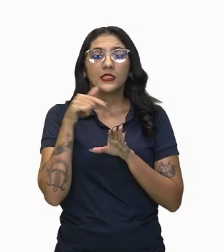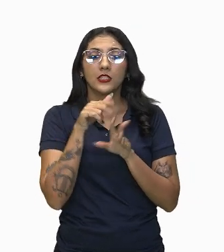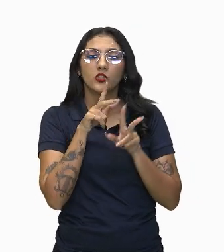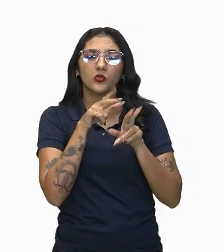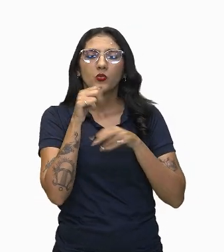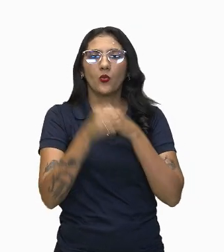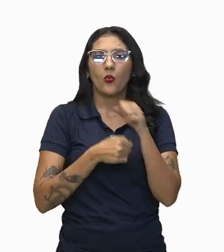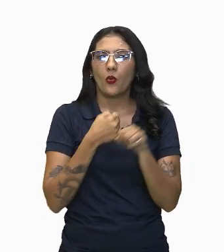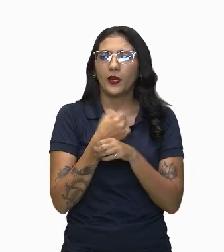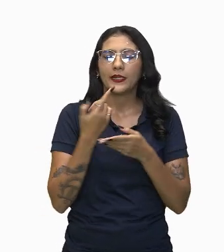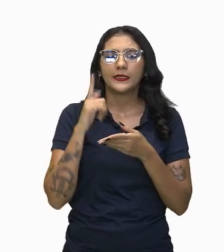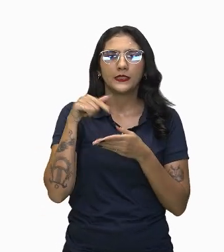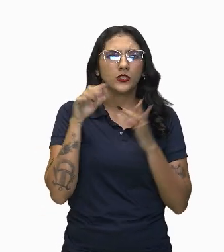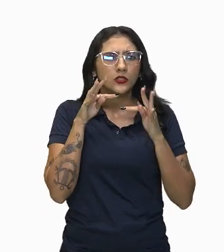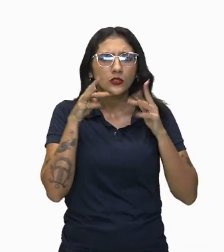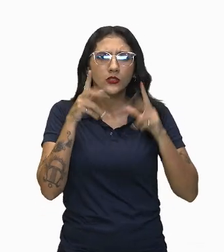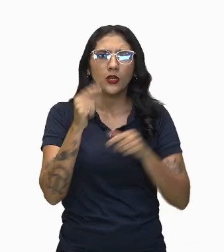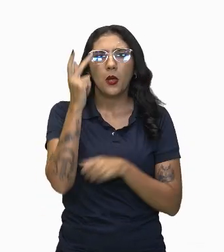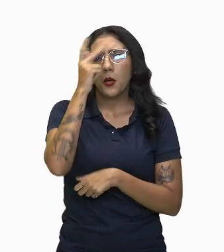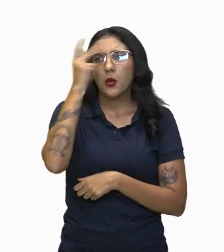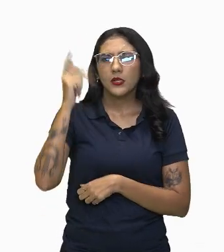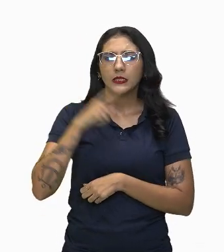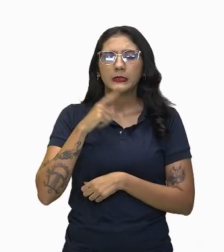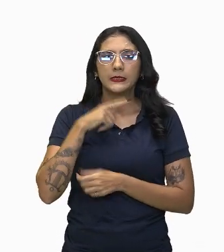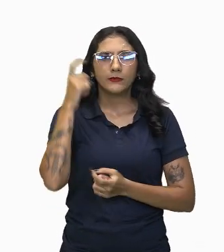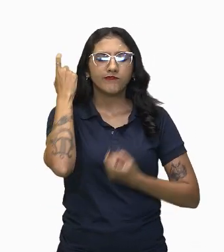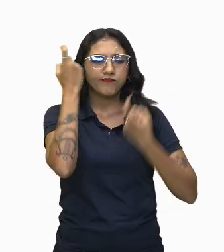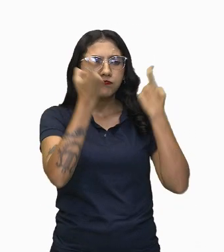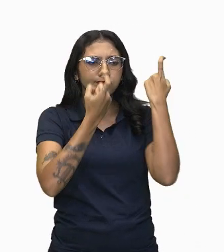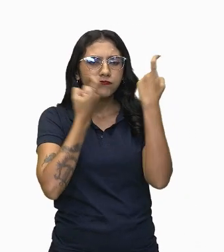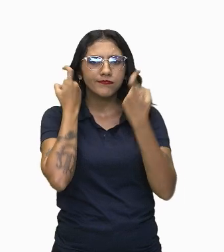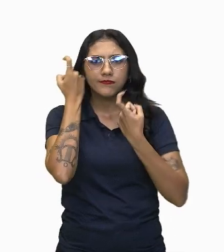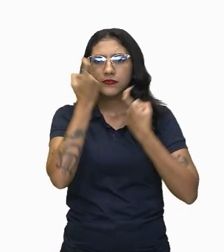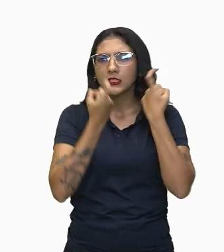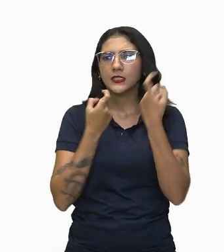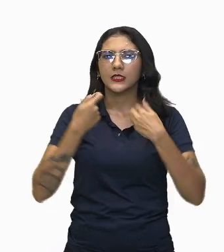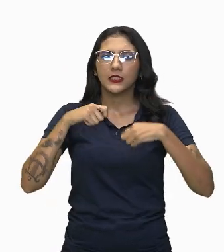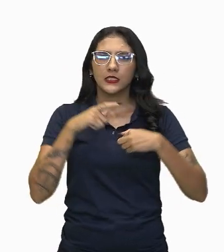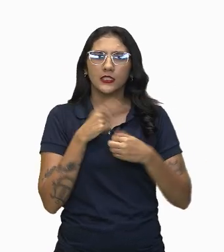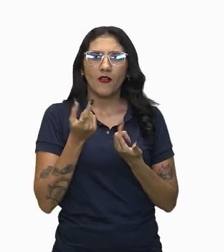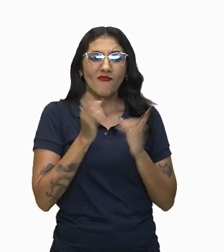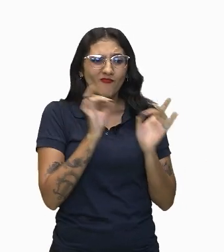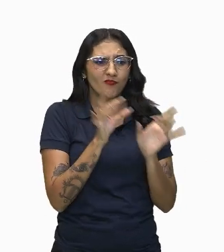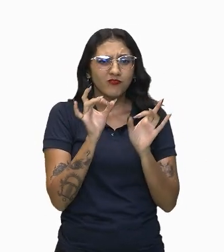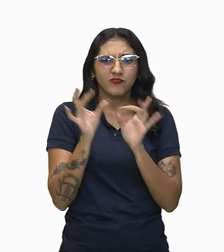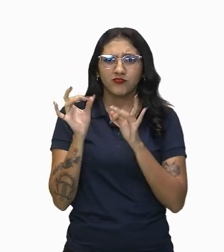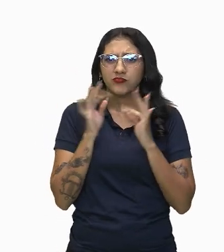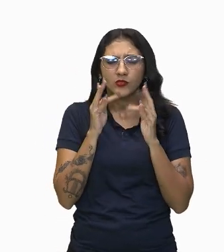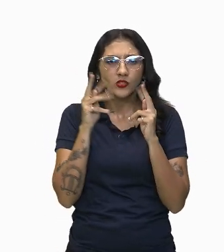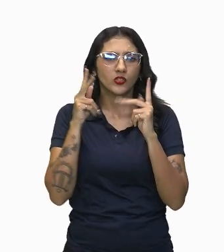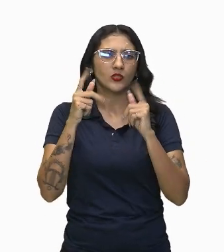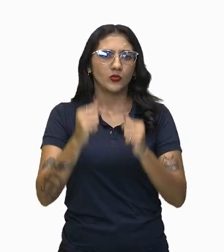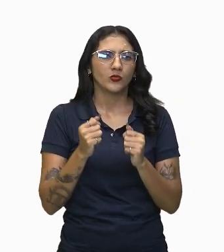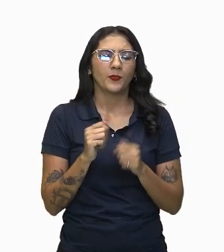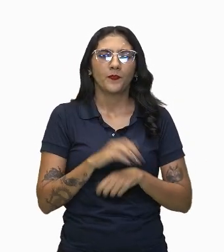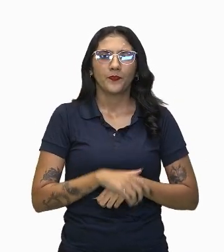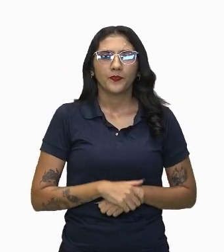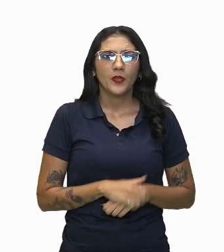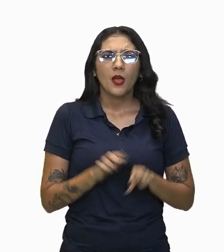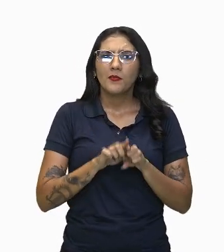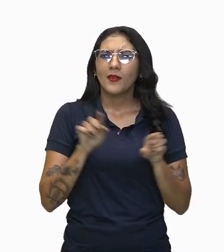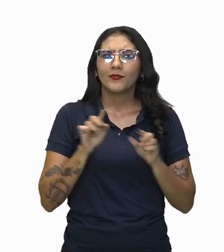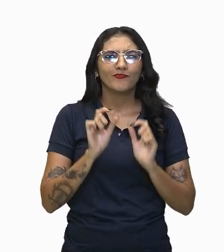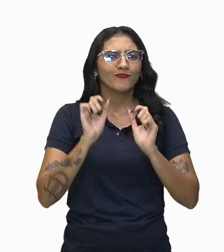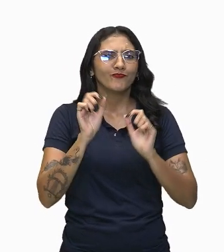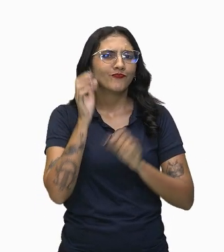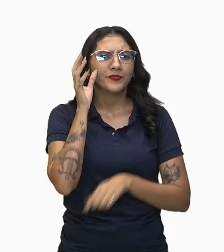pânico generalizado, com todos querendo vender ações ao mesmo tempo. E qual é o efeito disso? Quais